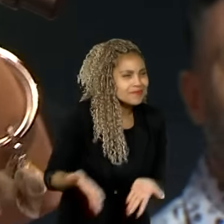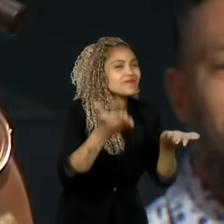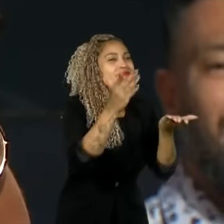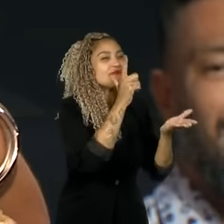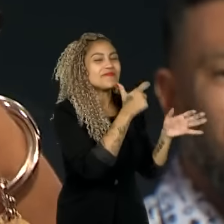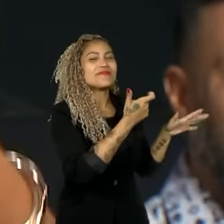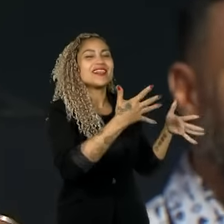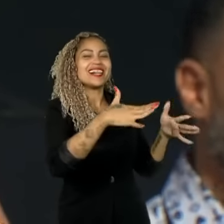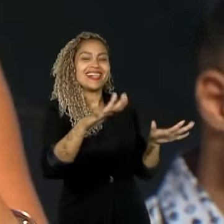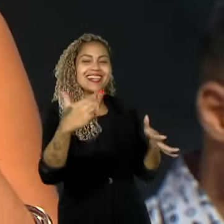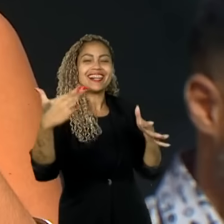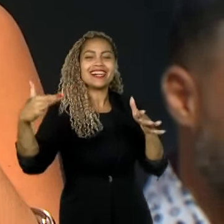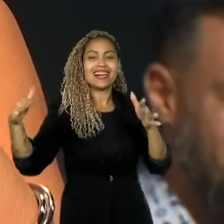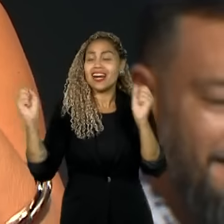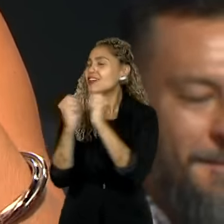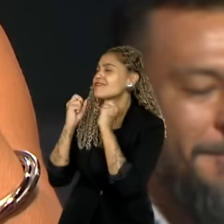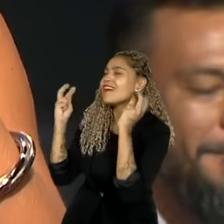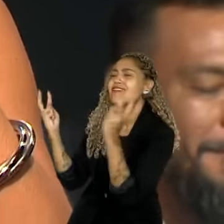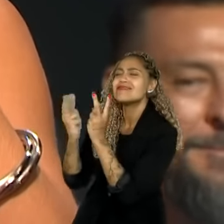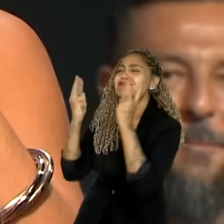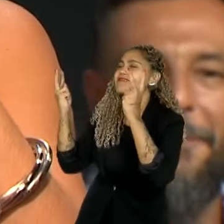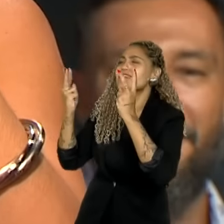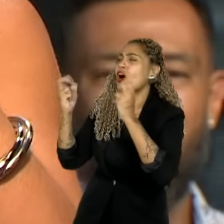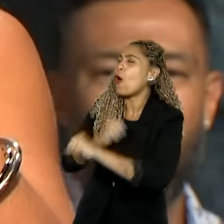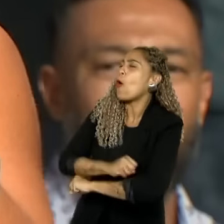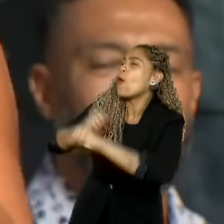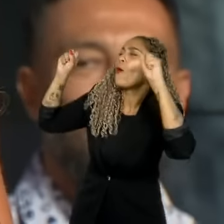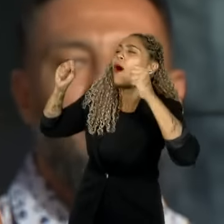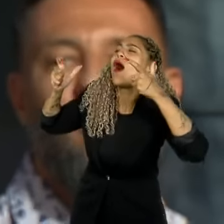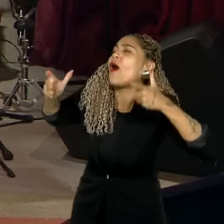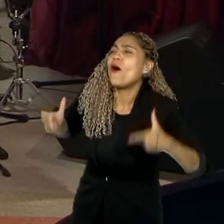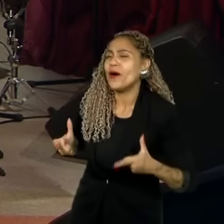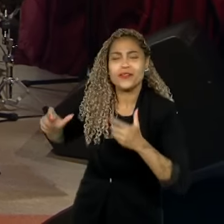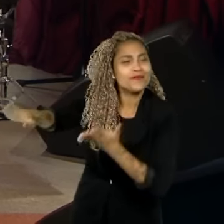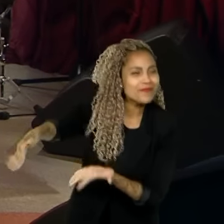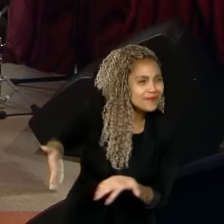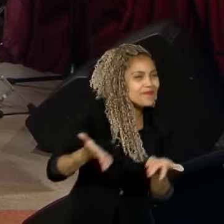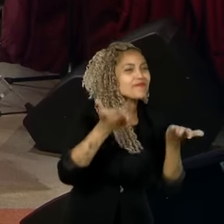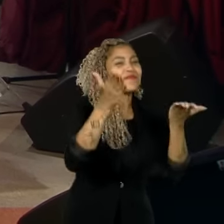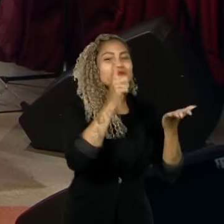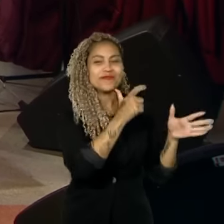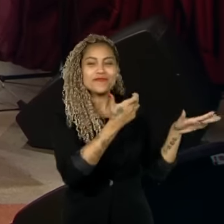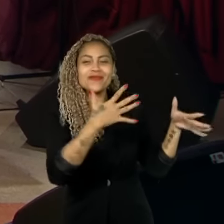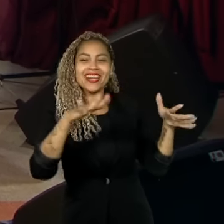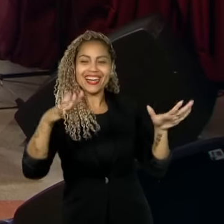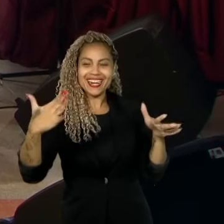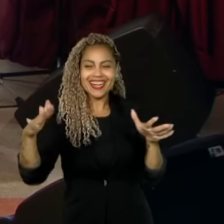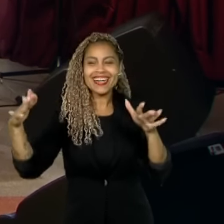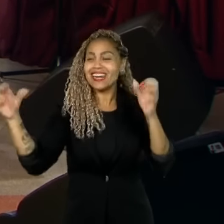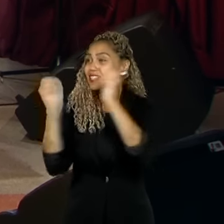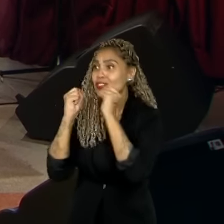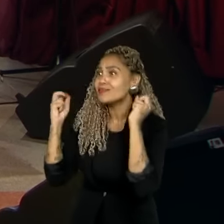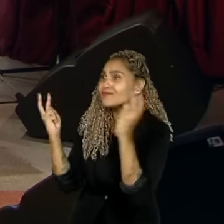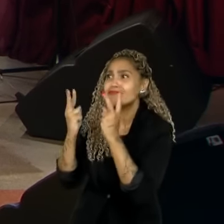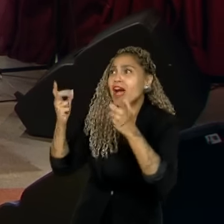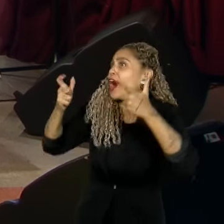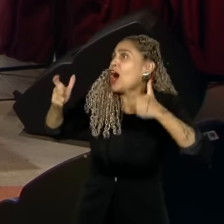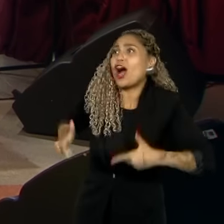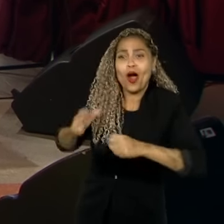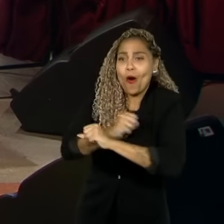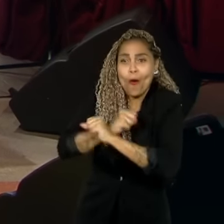pro mar. Iansã, cadê Ogum? Foi pro mar. Iansã,